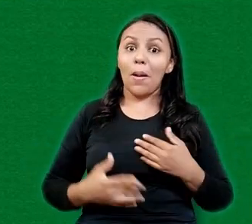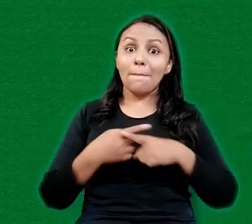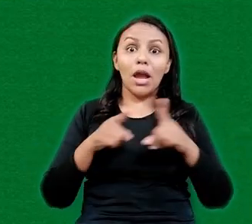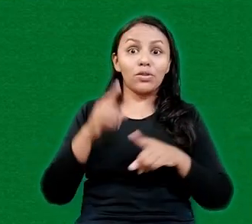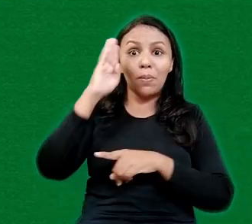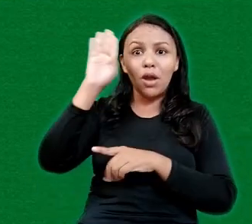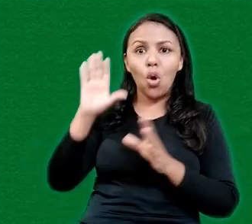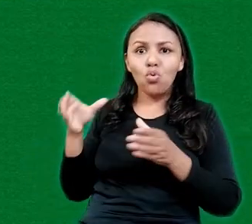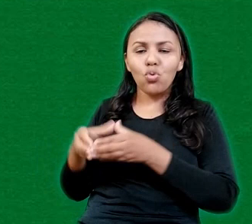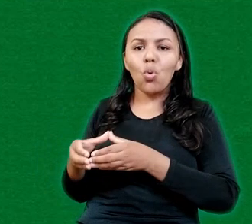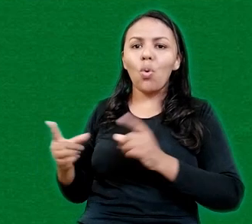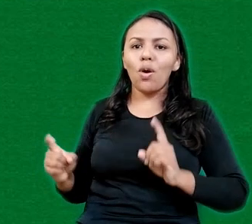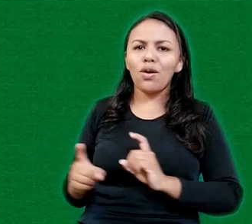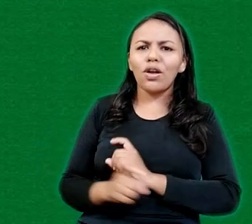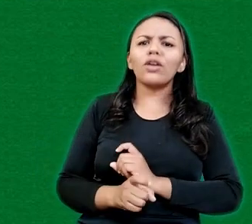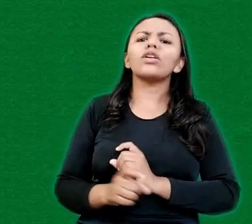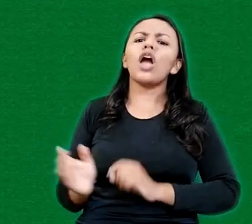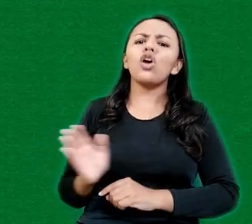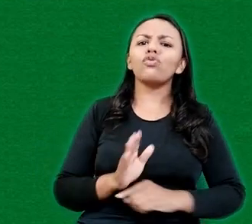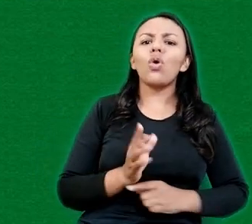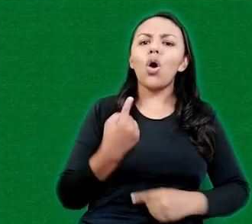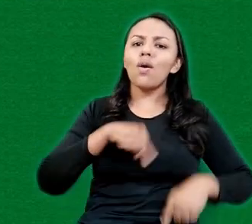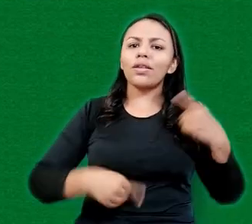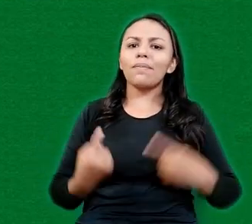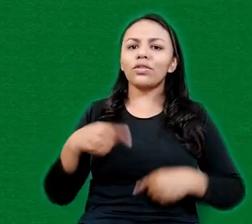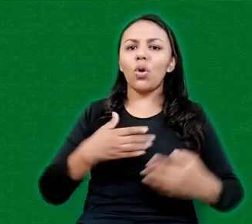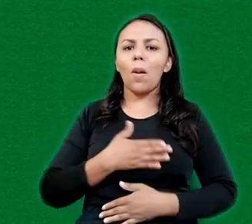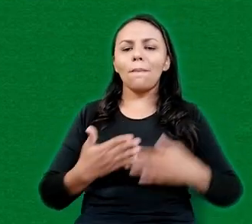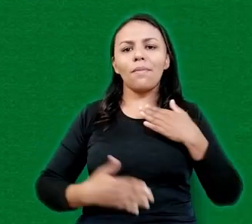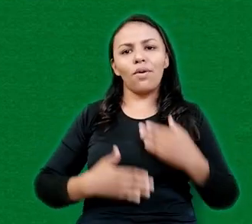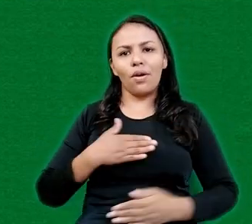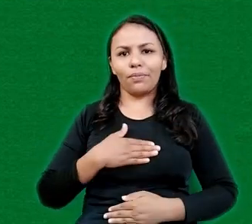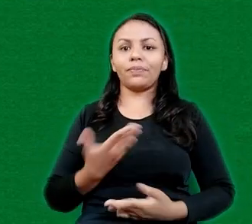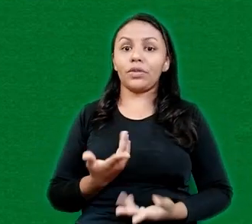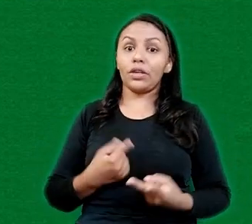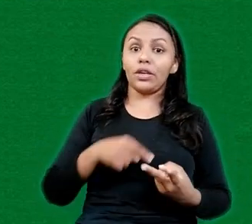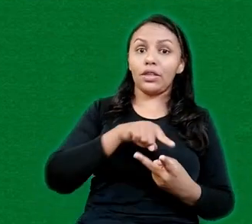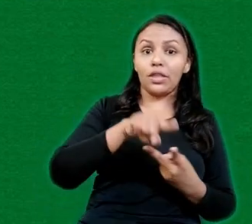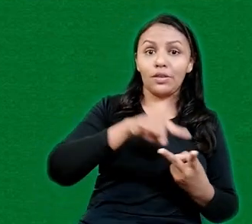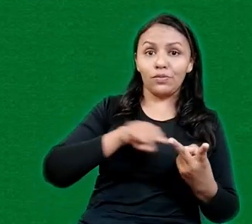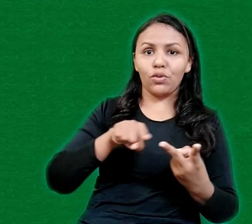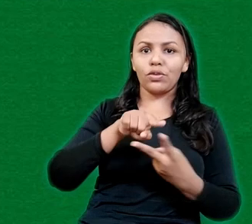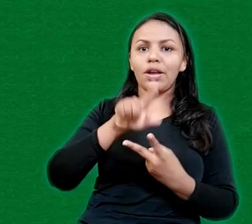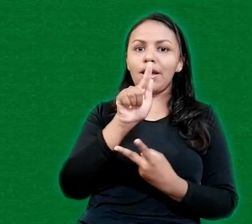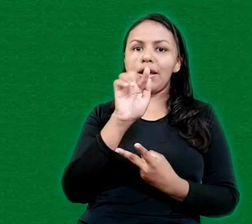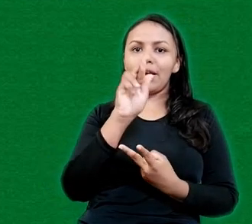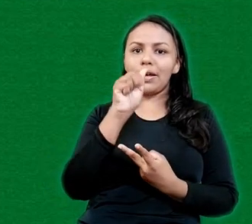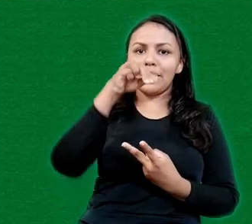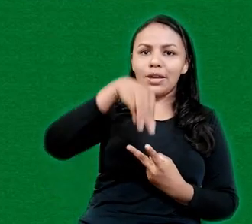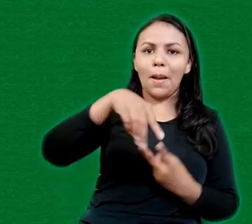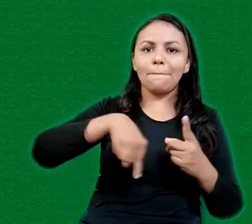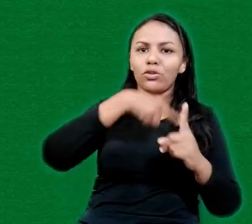papel fundamental no metabolismo corporal. Essas bactérias, elas são diferenciadas em bactérias gram-positivas, que